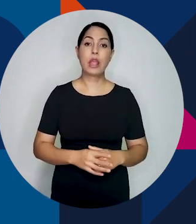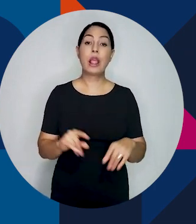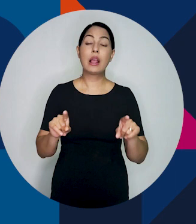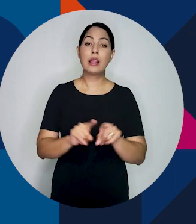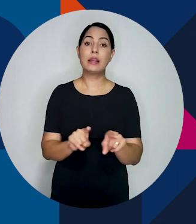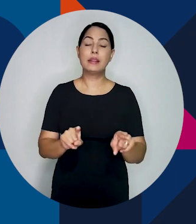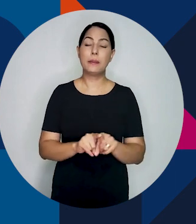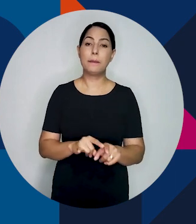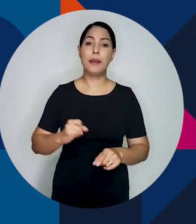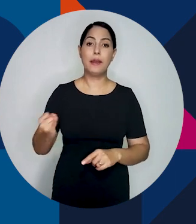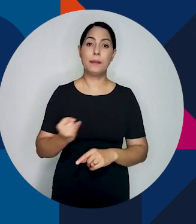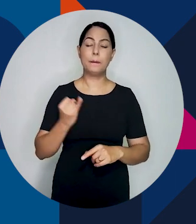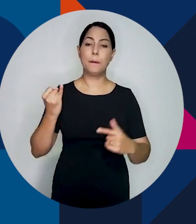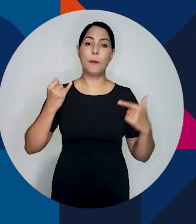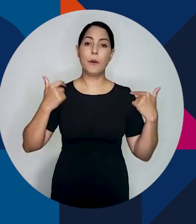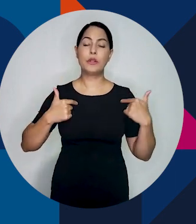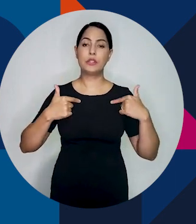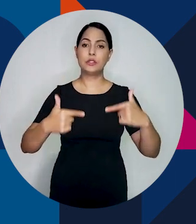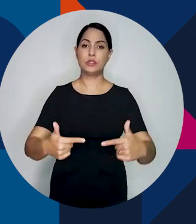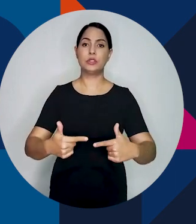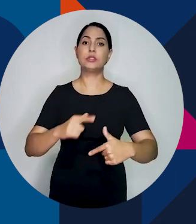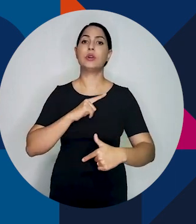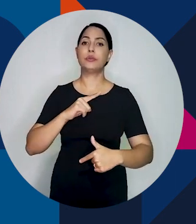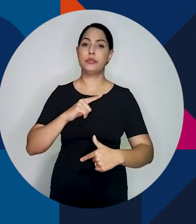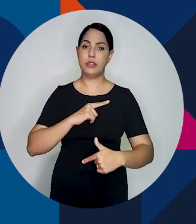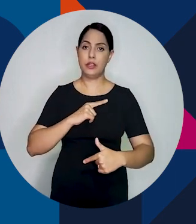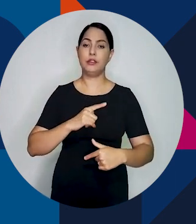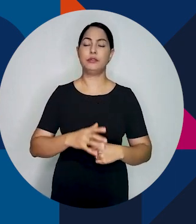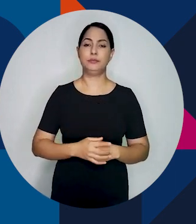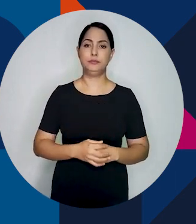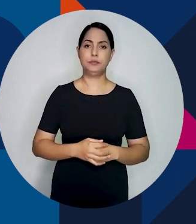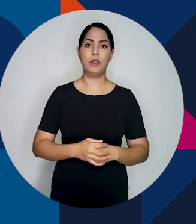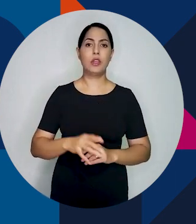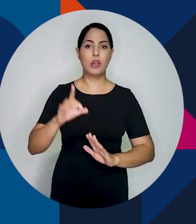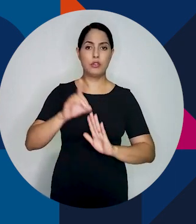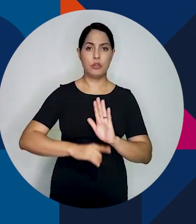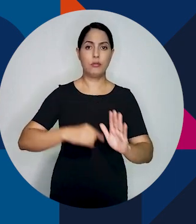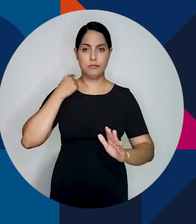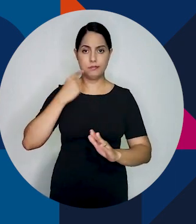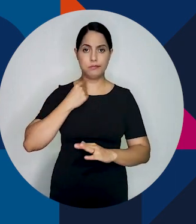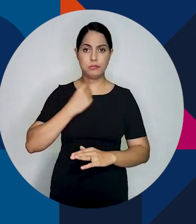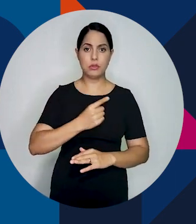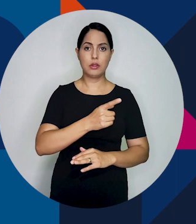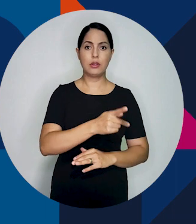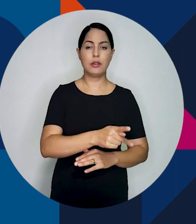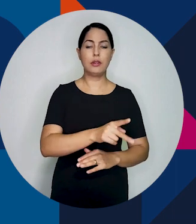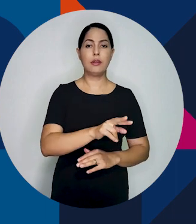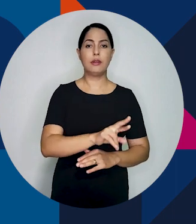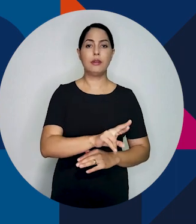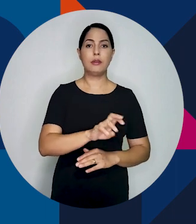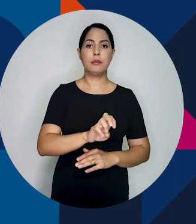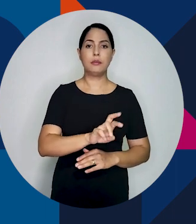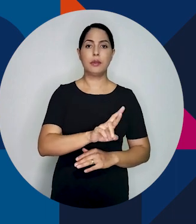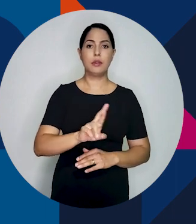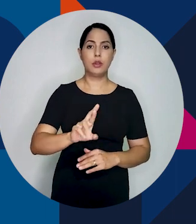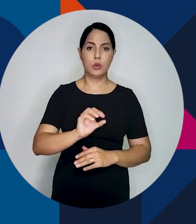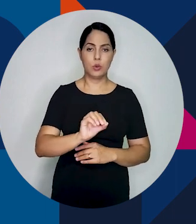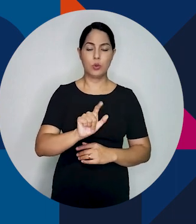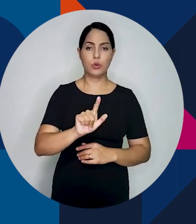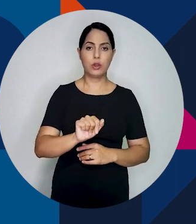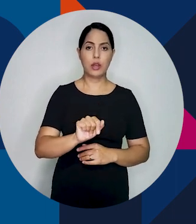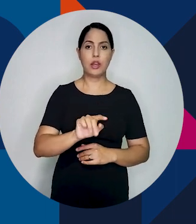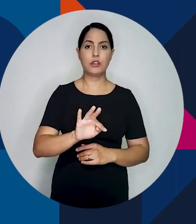Tivemos também uma ação importante que foi conectada a prerrogativas de fiscalização